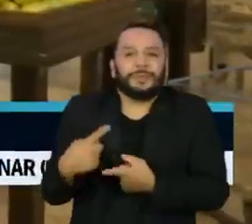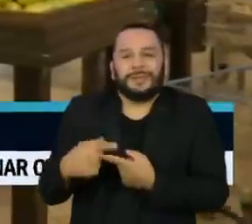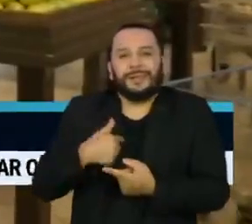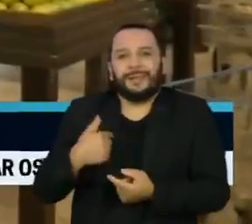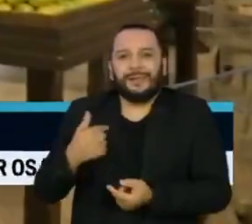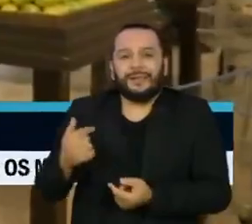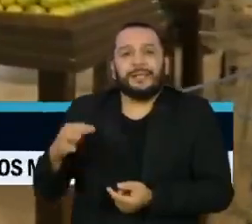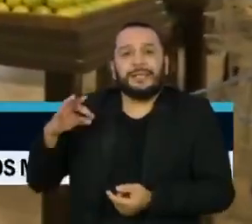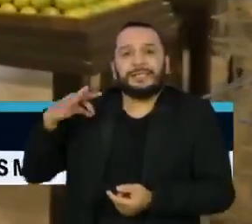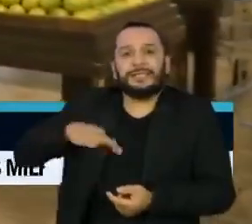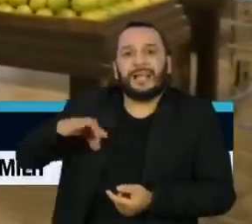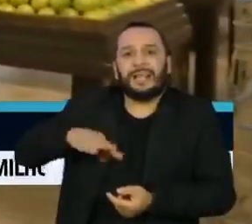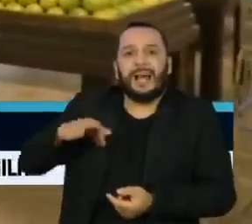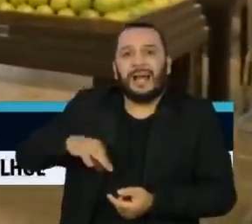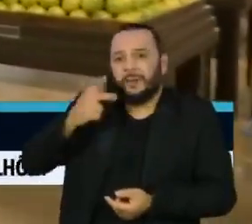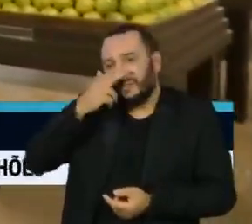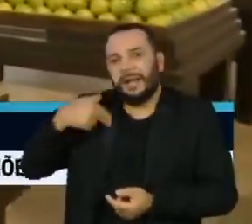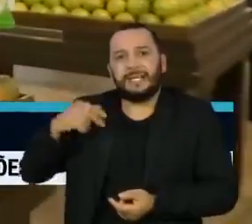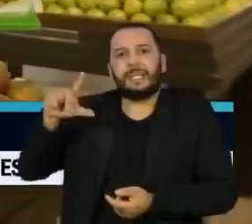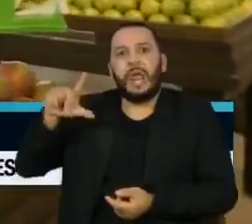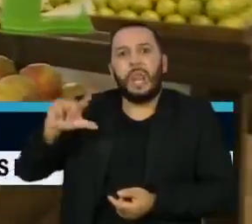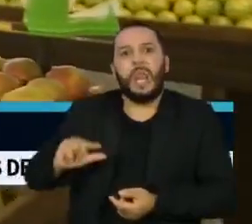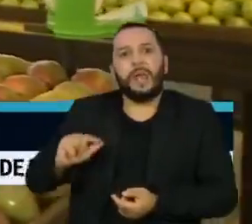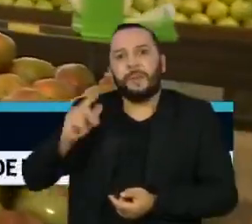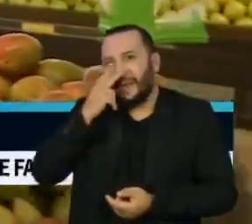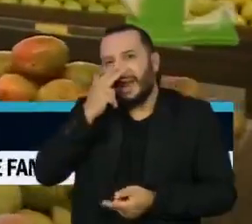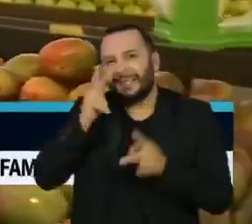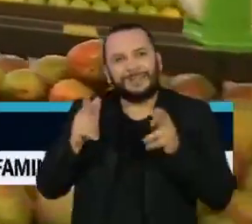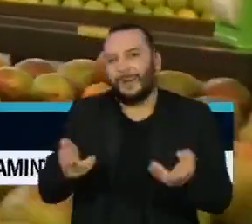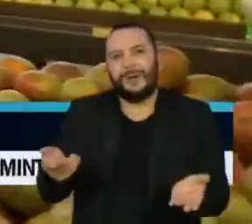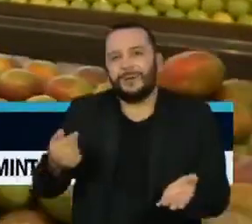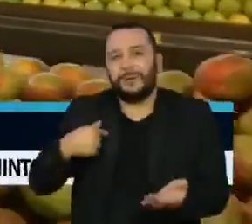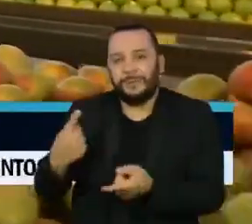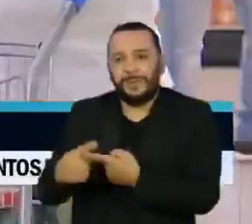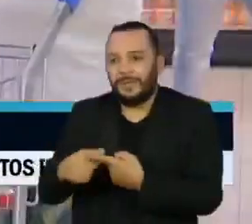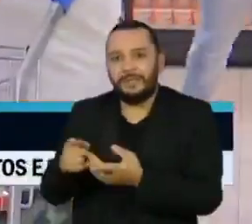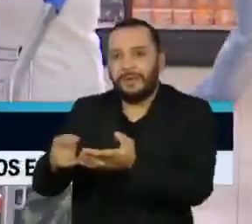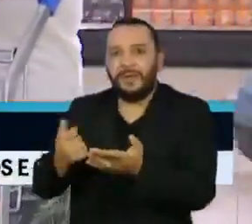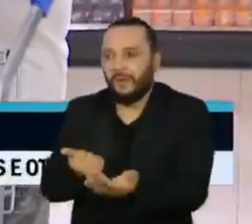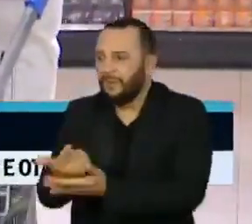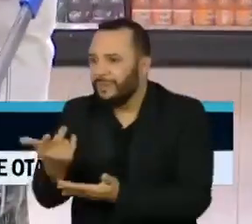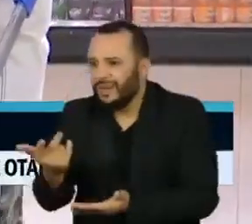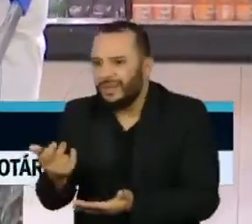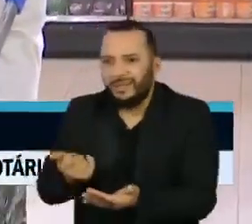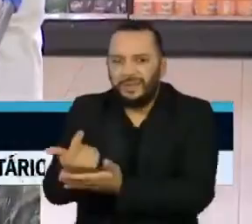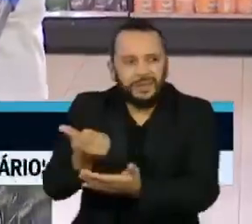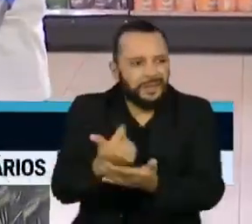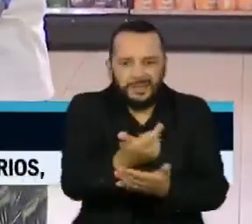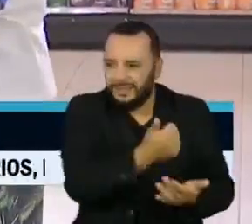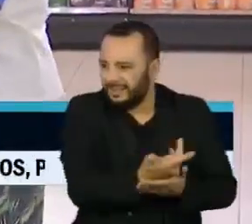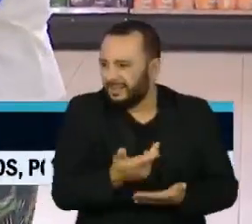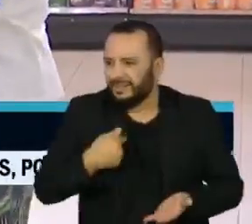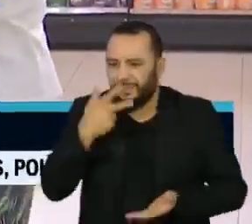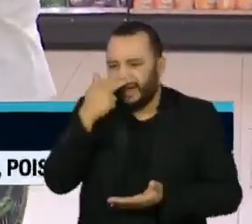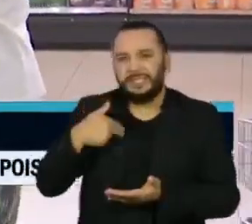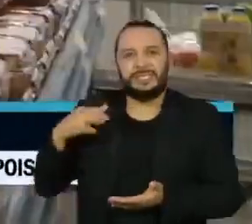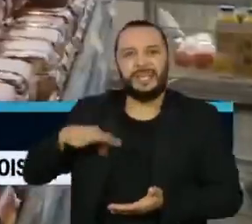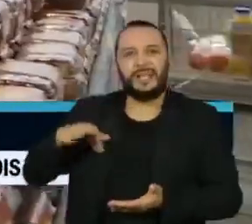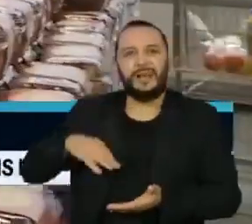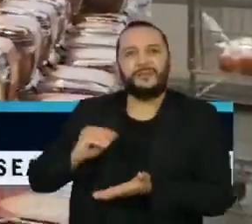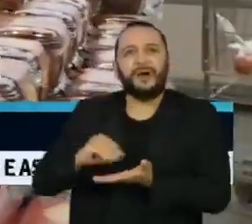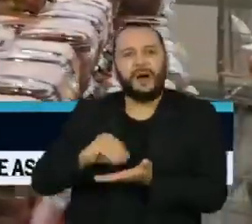Quem, evidentemente, mais padece com a inflação, particularmente quando ela é